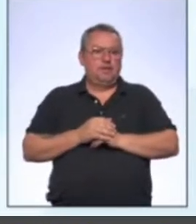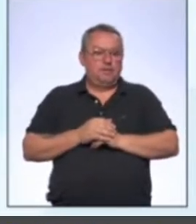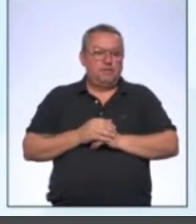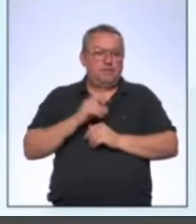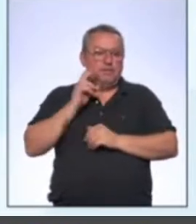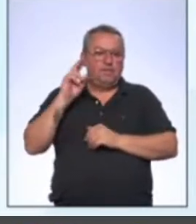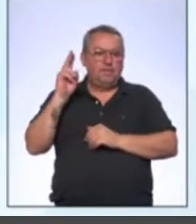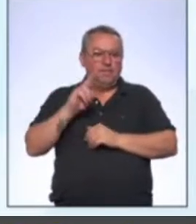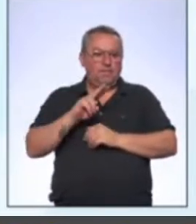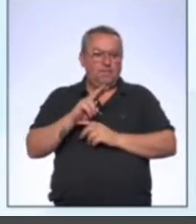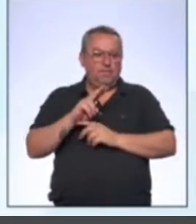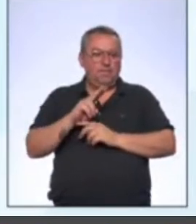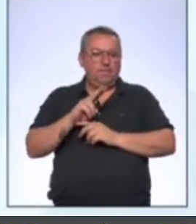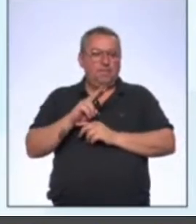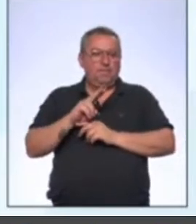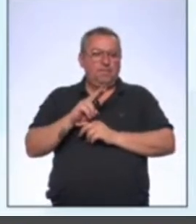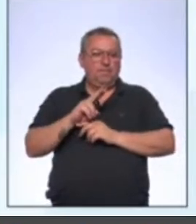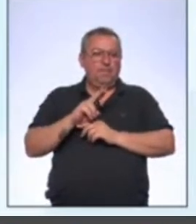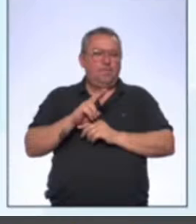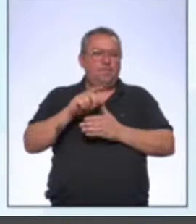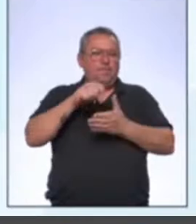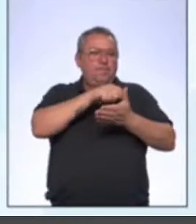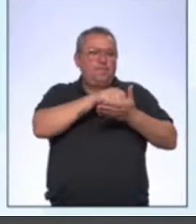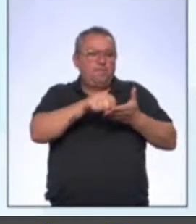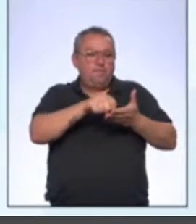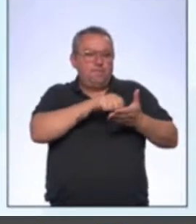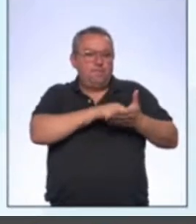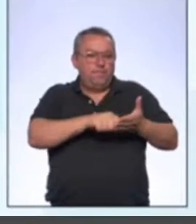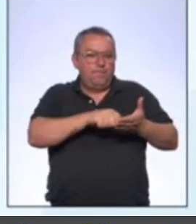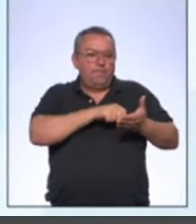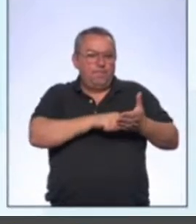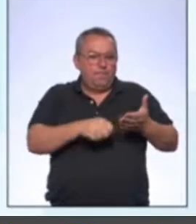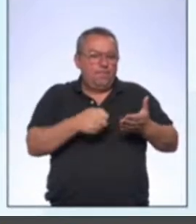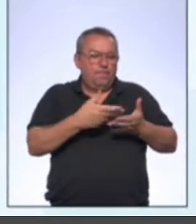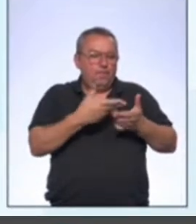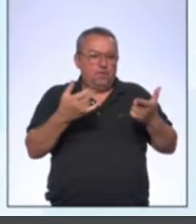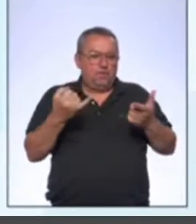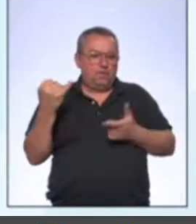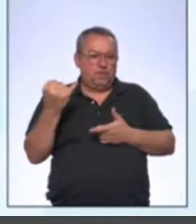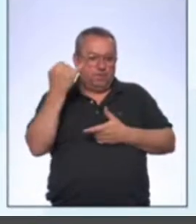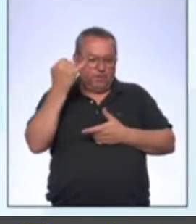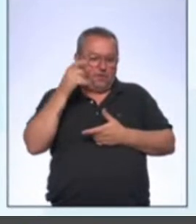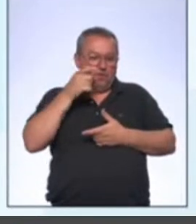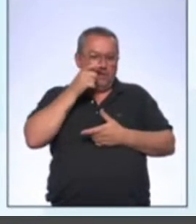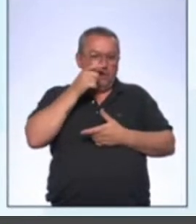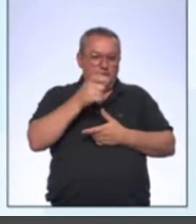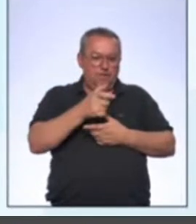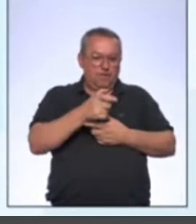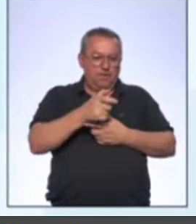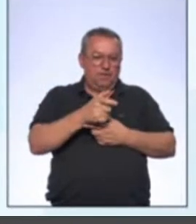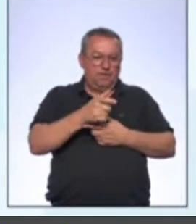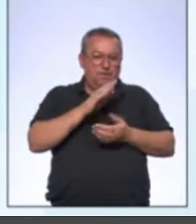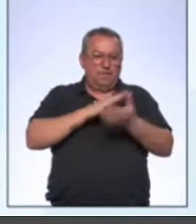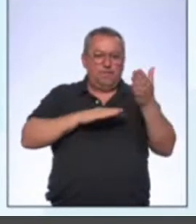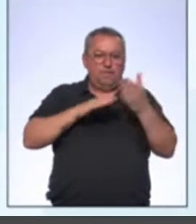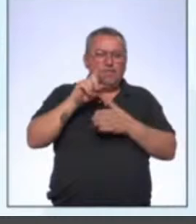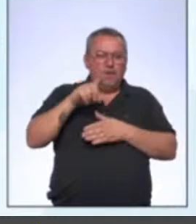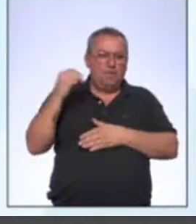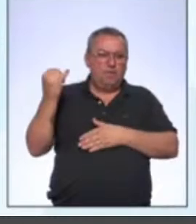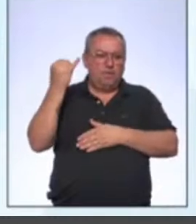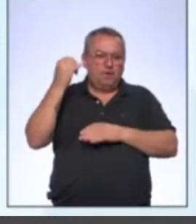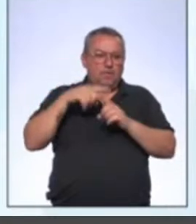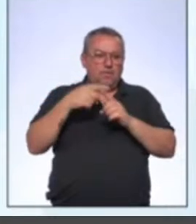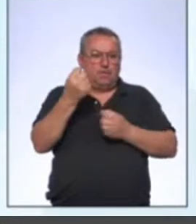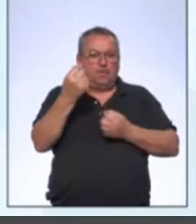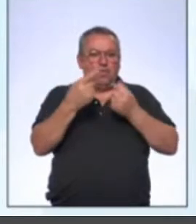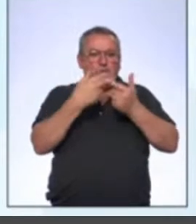olhar aí. Eu grifei algumas coisas que são importantes para nós observarmos aí. Tudo é importante, mas algumas coisas